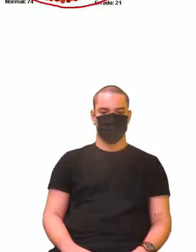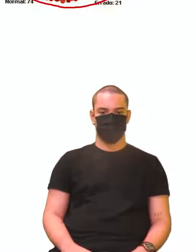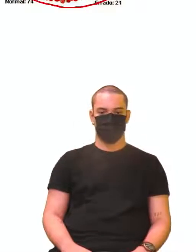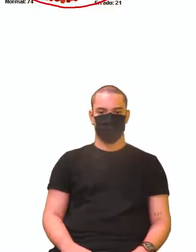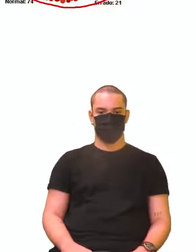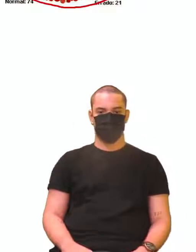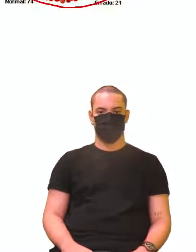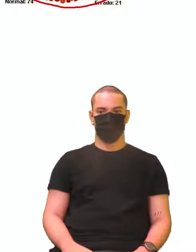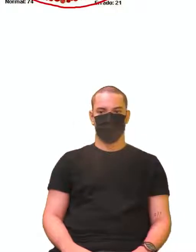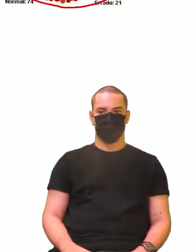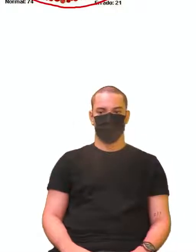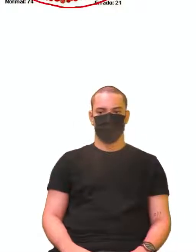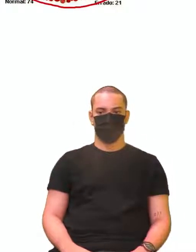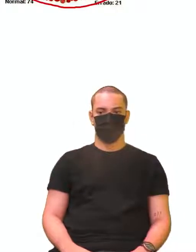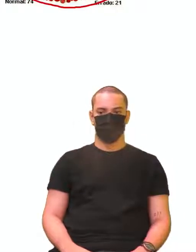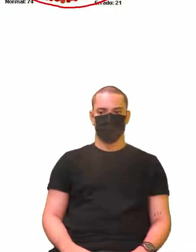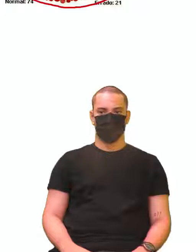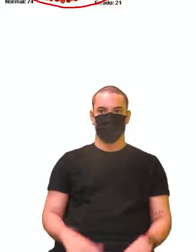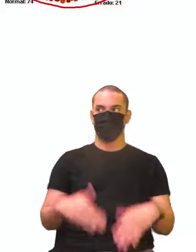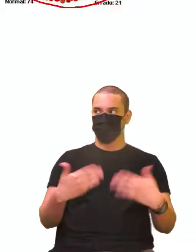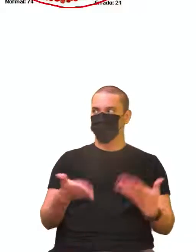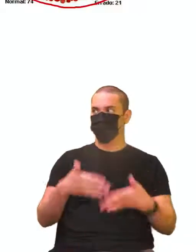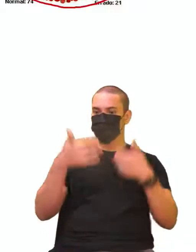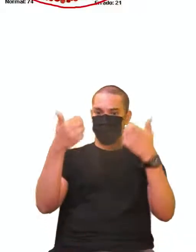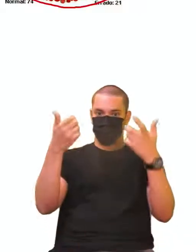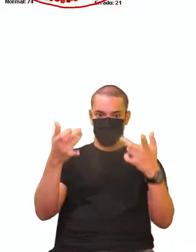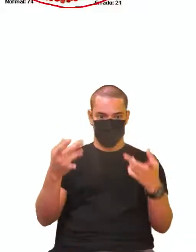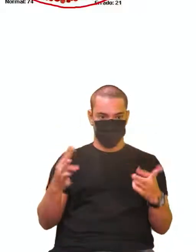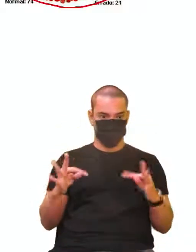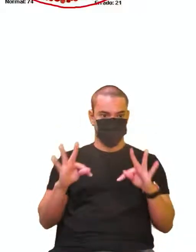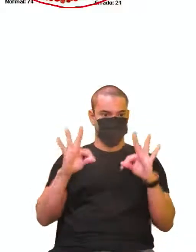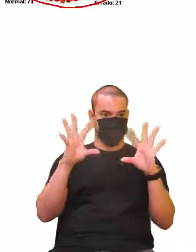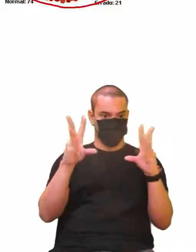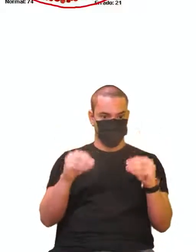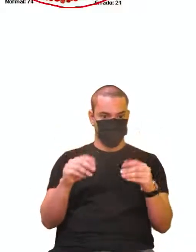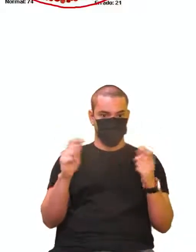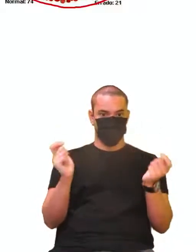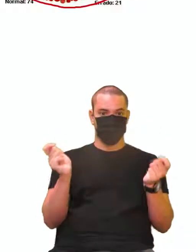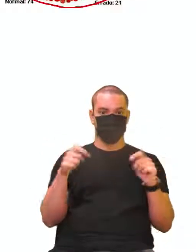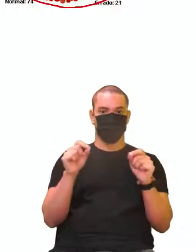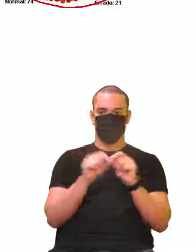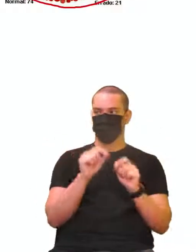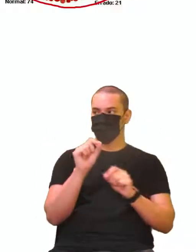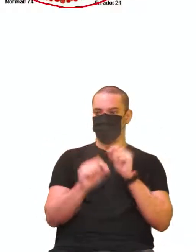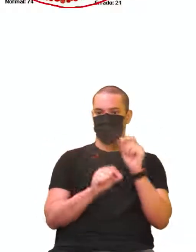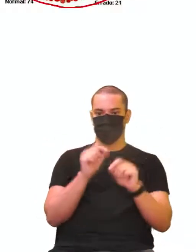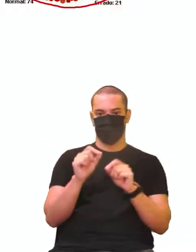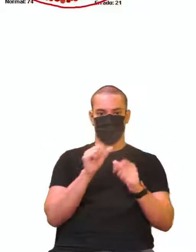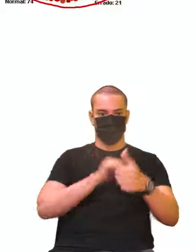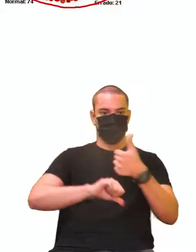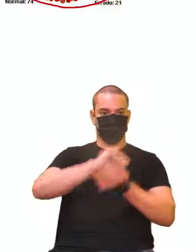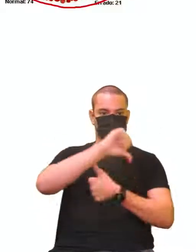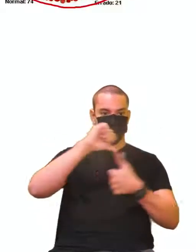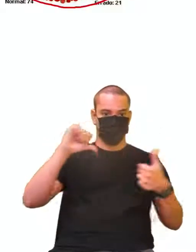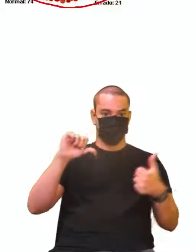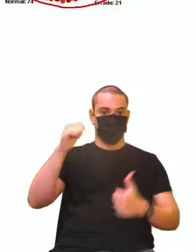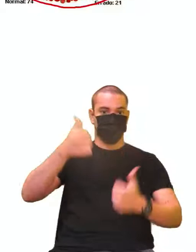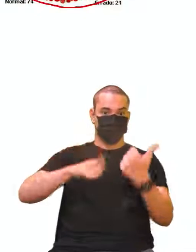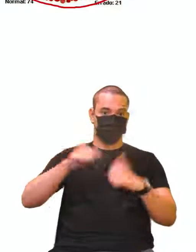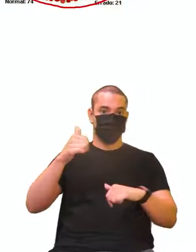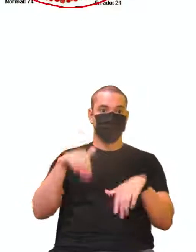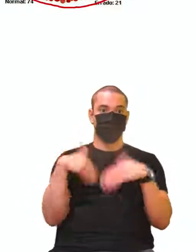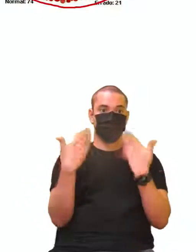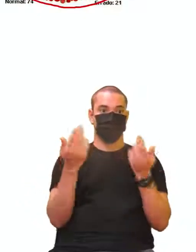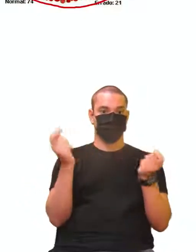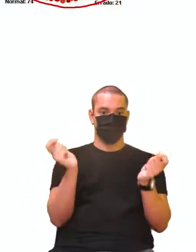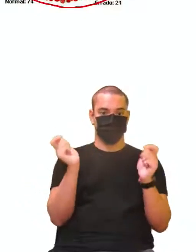daltônico. Em cima disso, a gente pode fazer, então, esses cruzamentos e verificar as